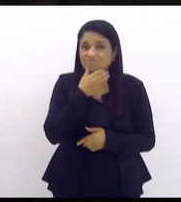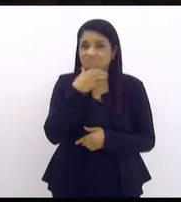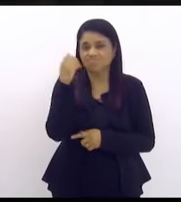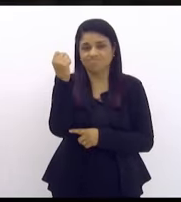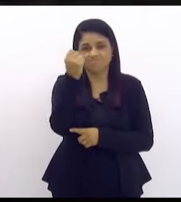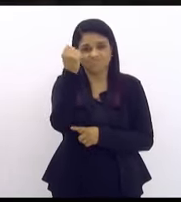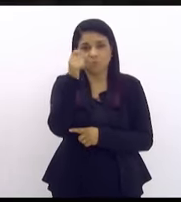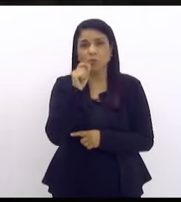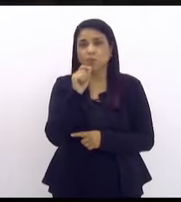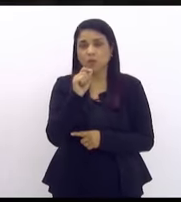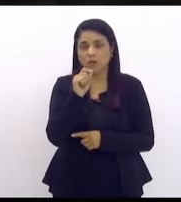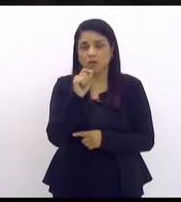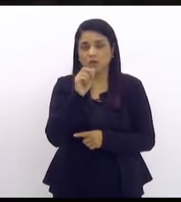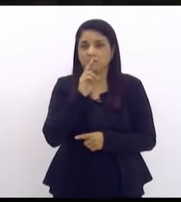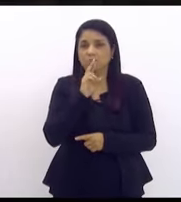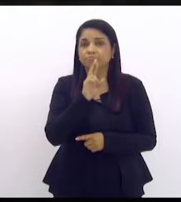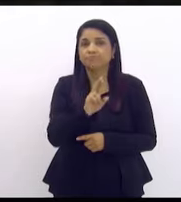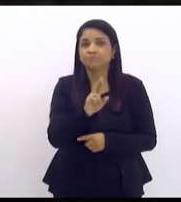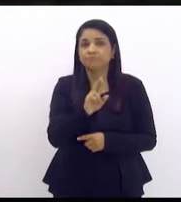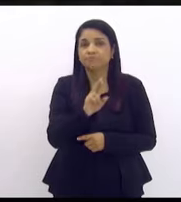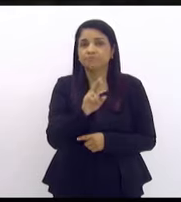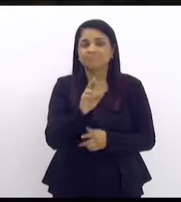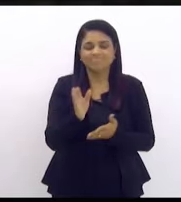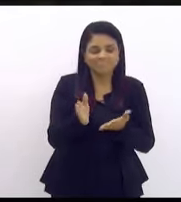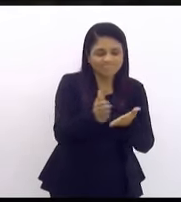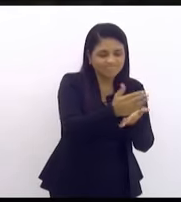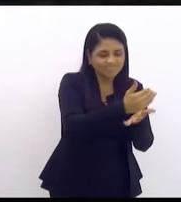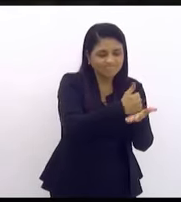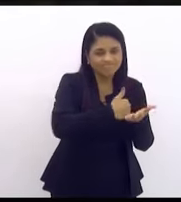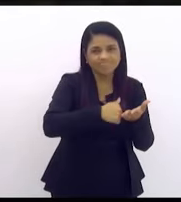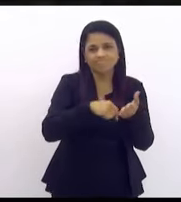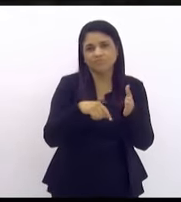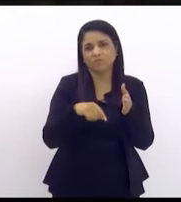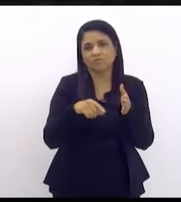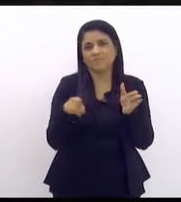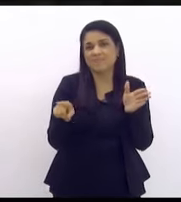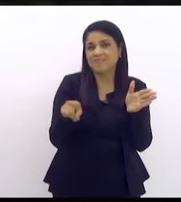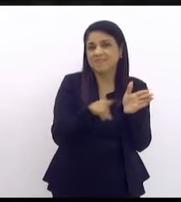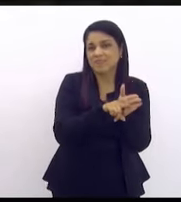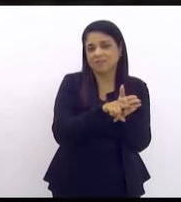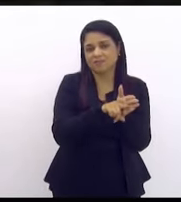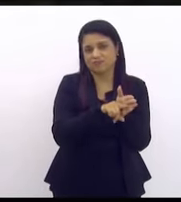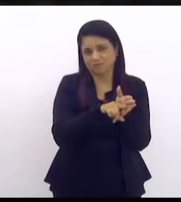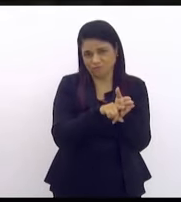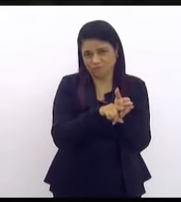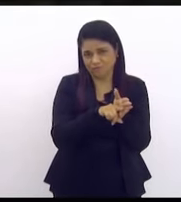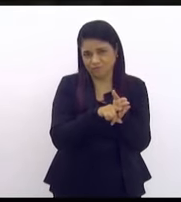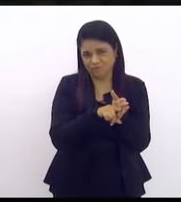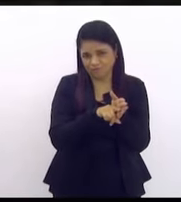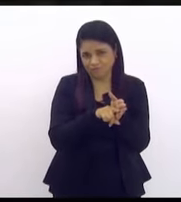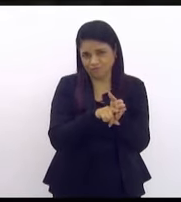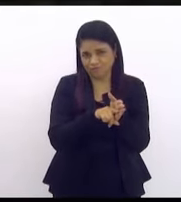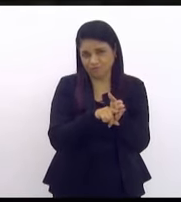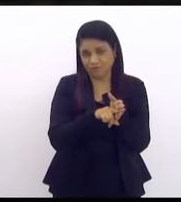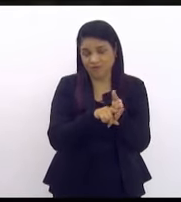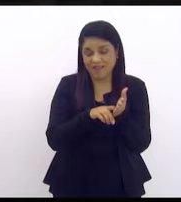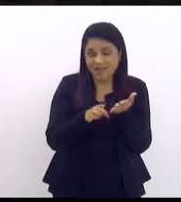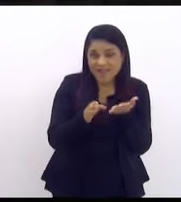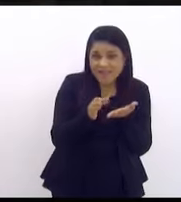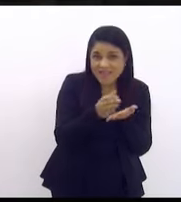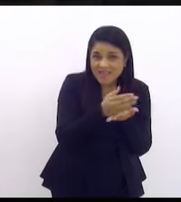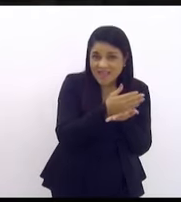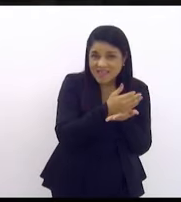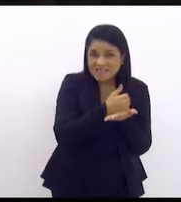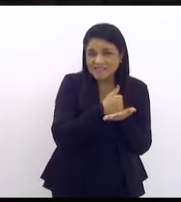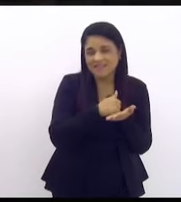o fraco desempenho da arrecadação no Estado do Rio de Janeiro, ou seja, uma crise de receita.